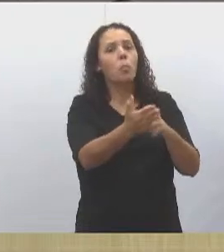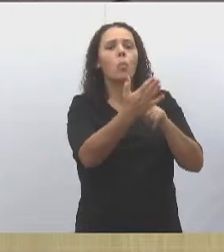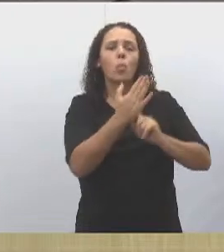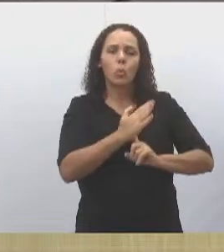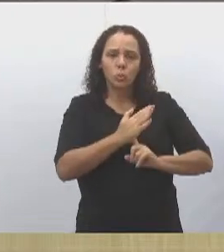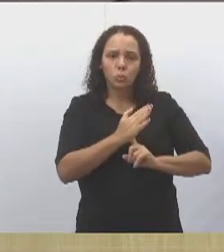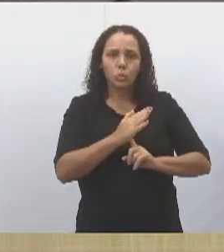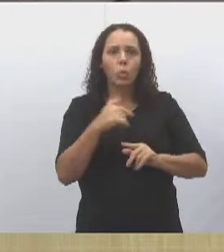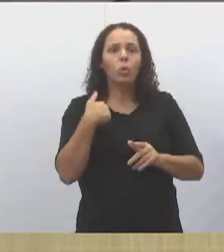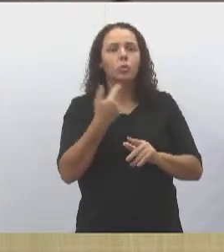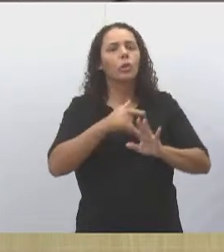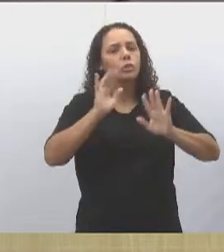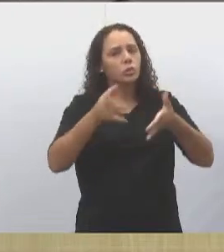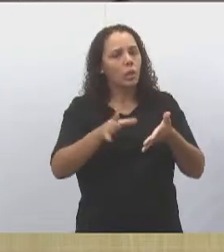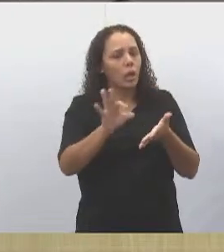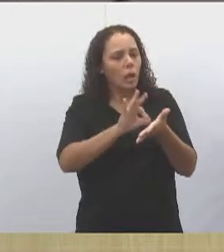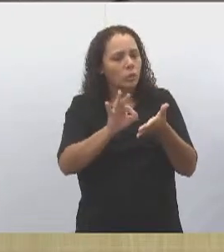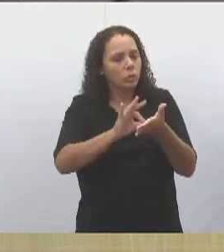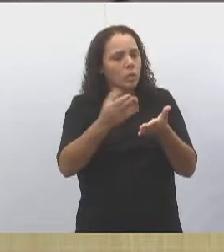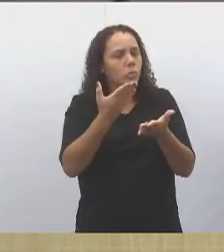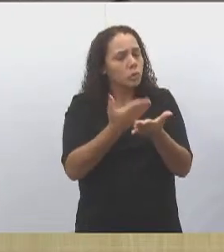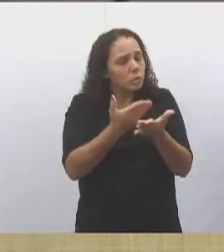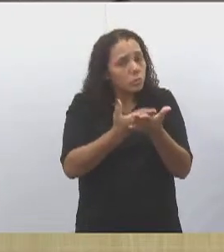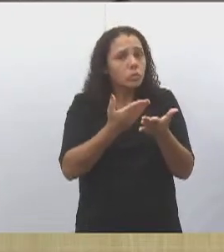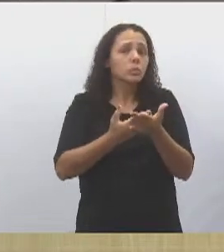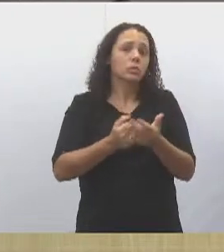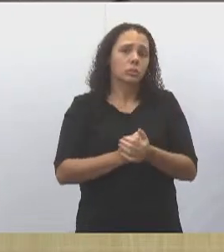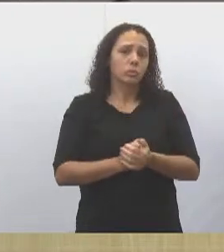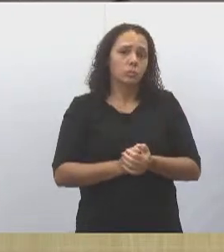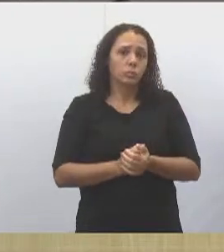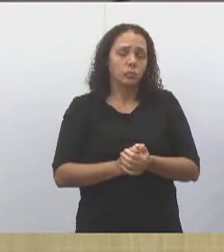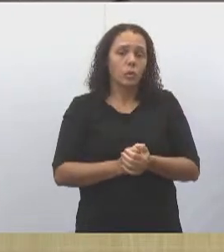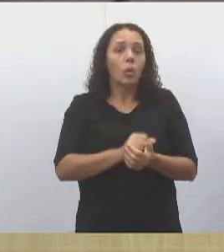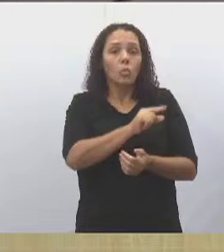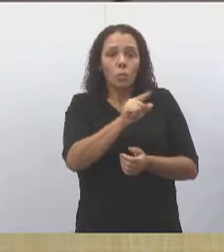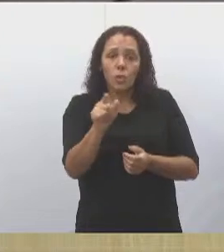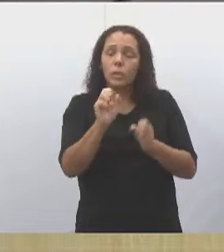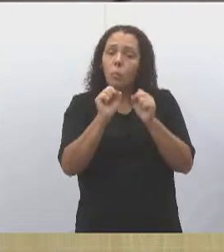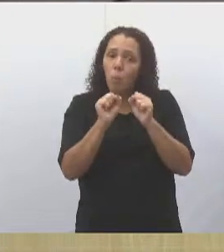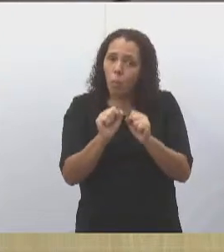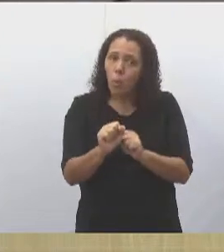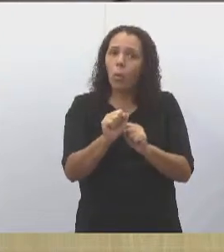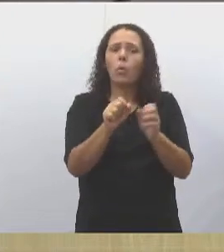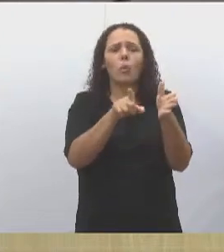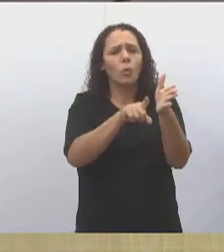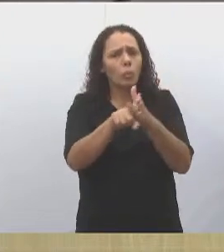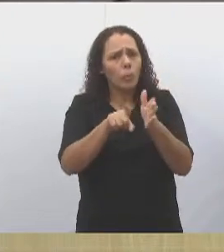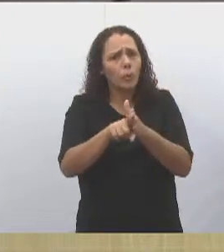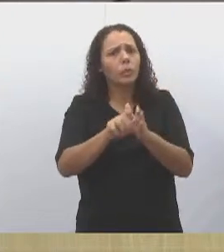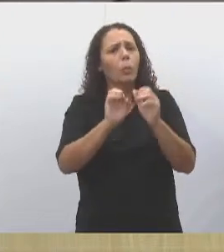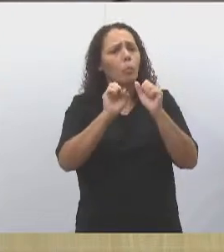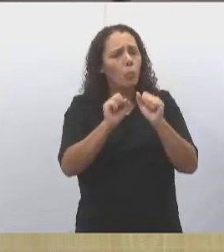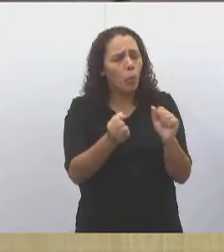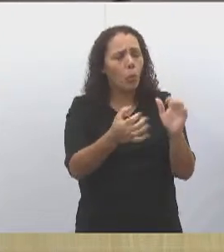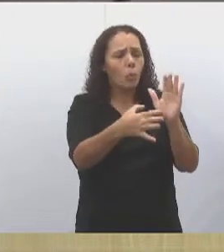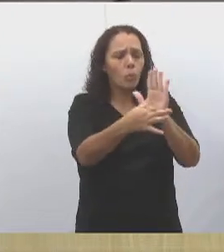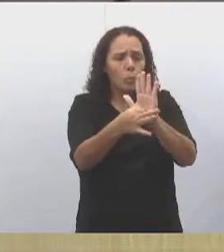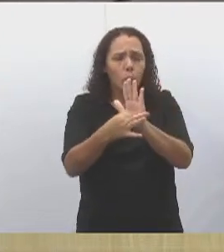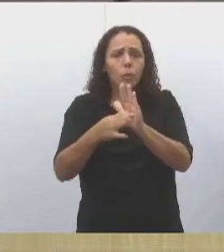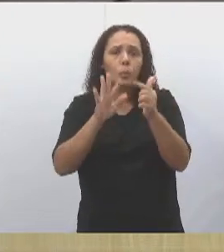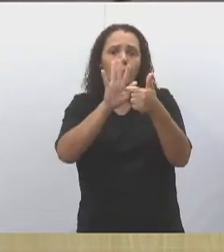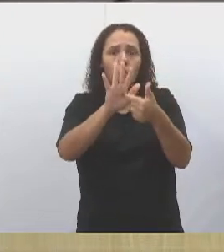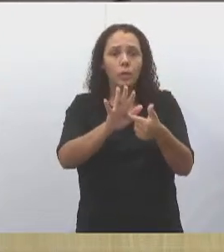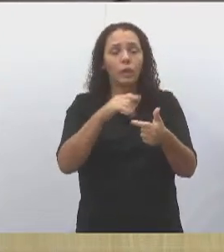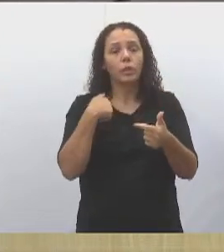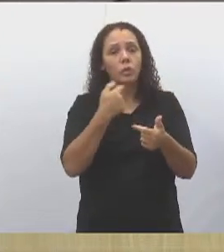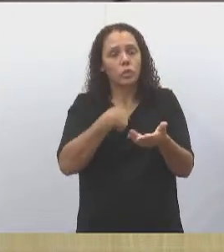dar continuidade, tá? E aí eu queria que vocês façam as perguntas, façam as sugestões, que a gente está aqui